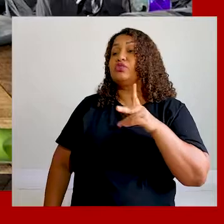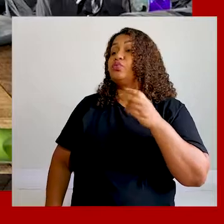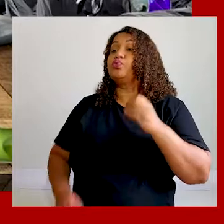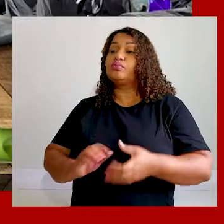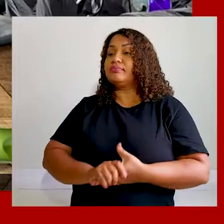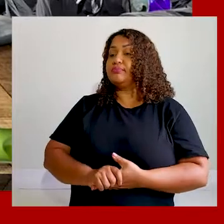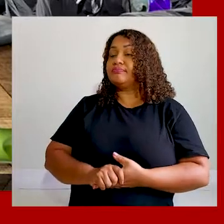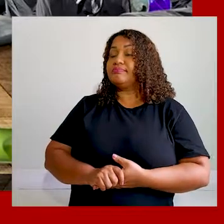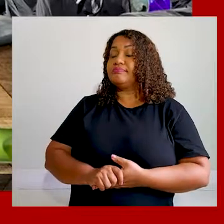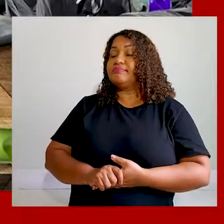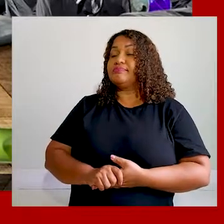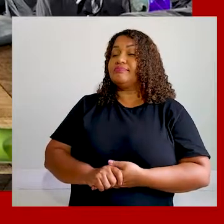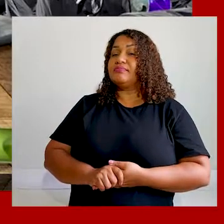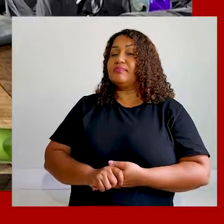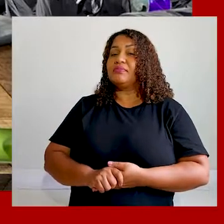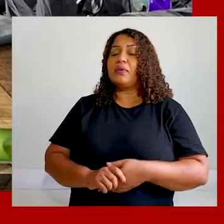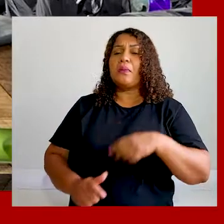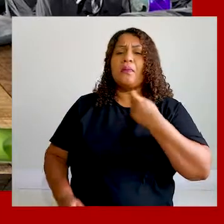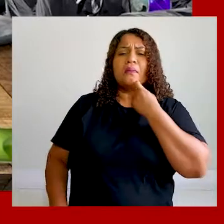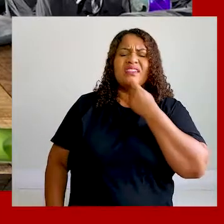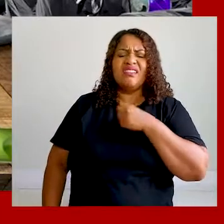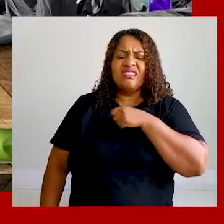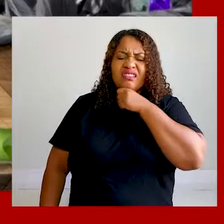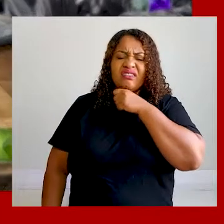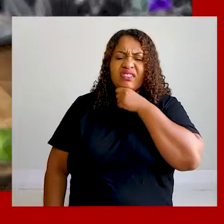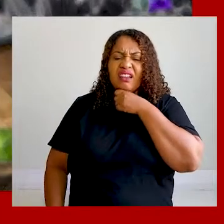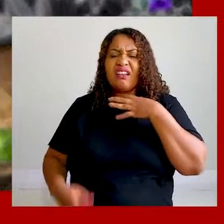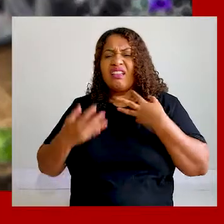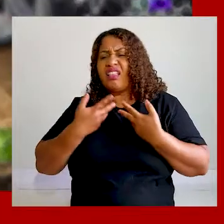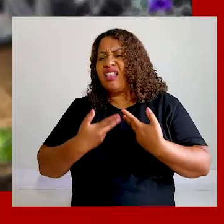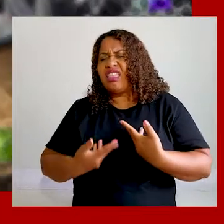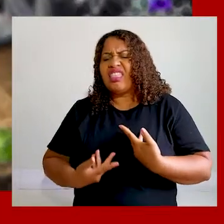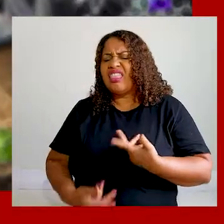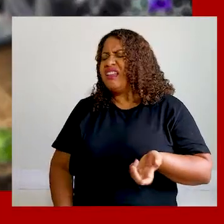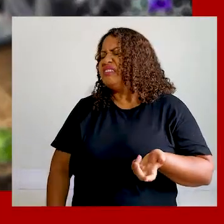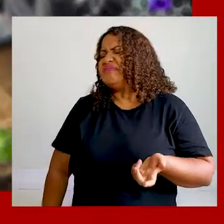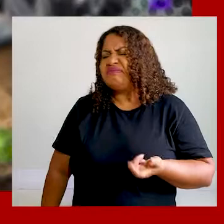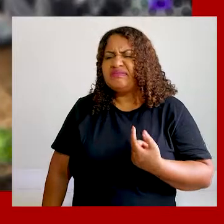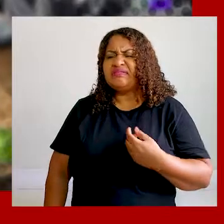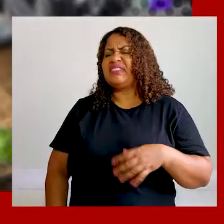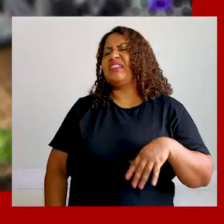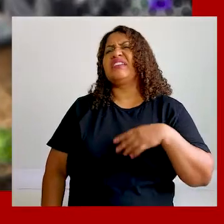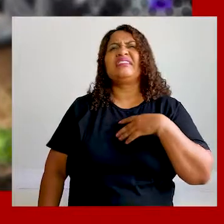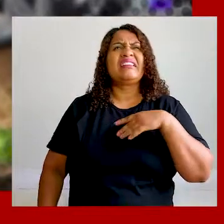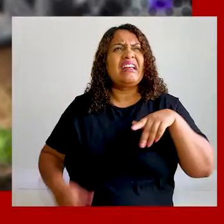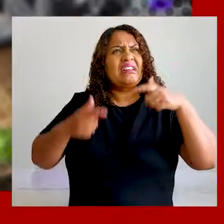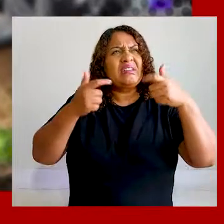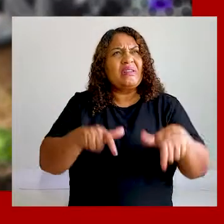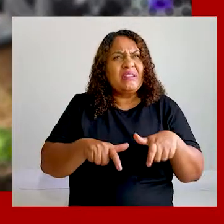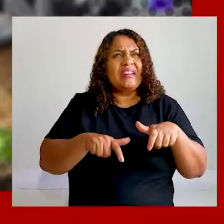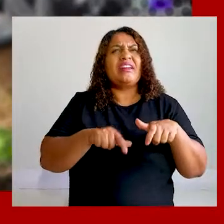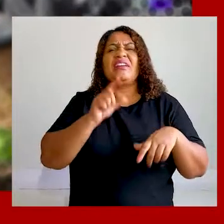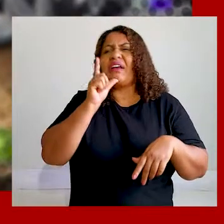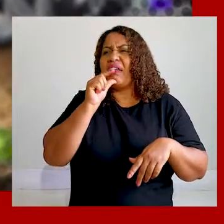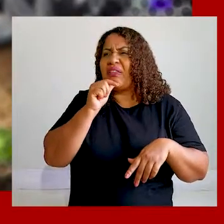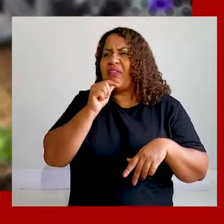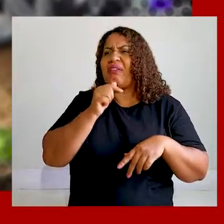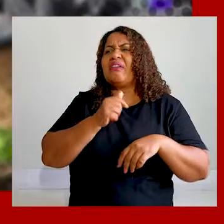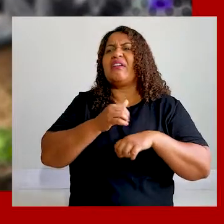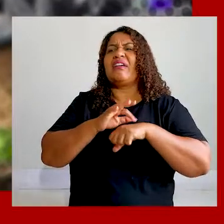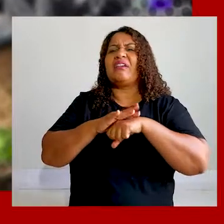"Douradinho!" exclamou o peixe cansado. "Não aguento mais beber